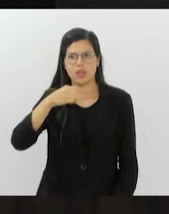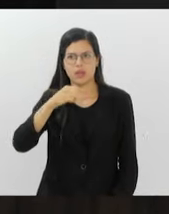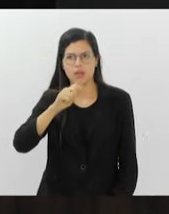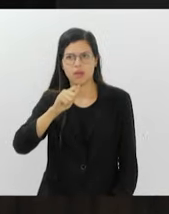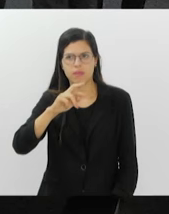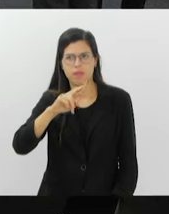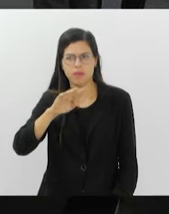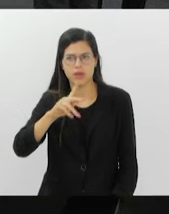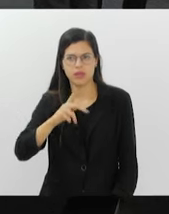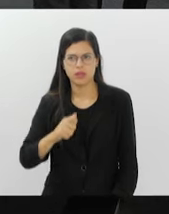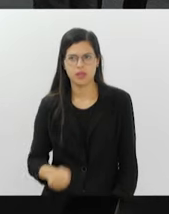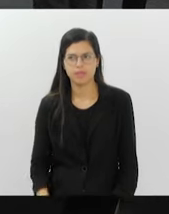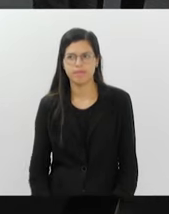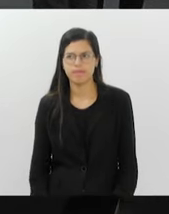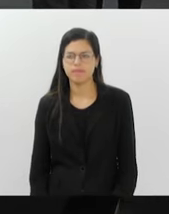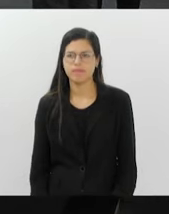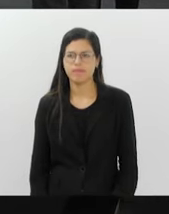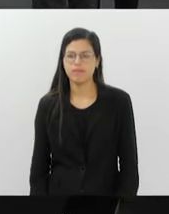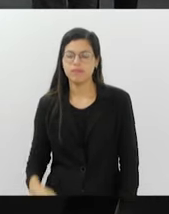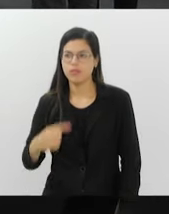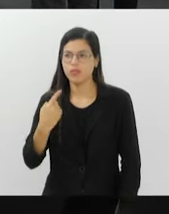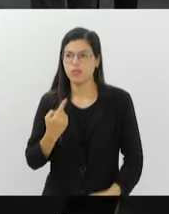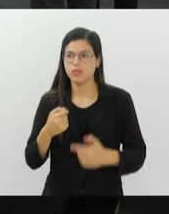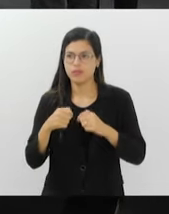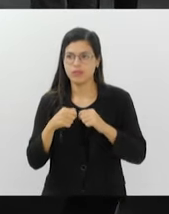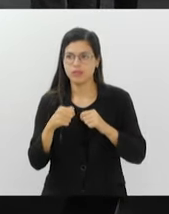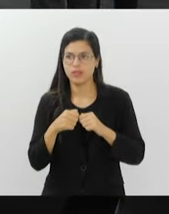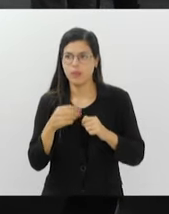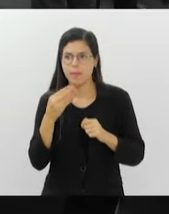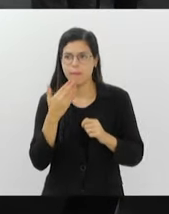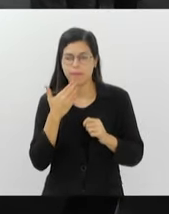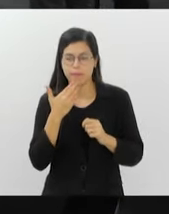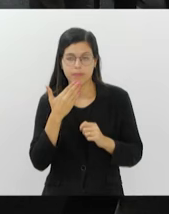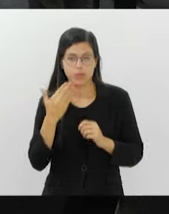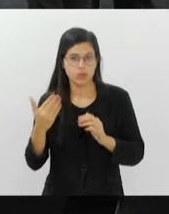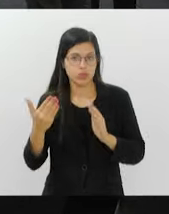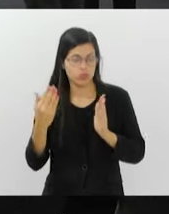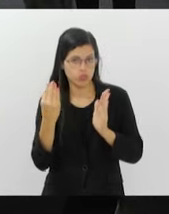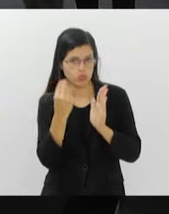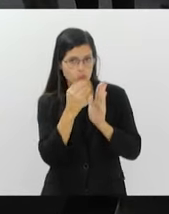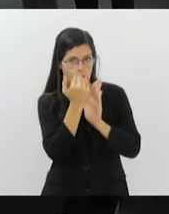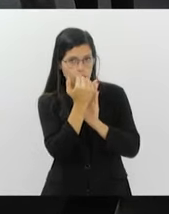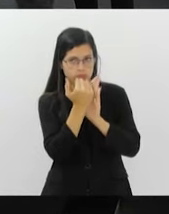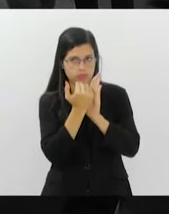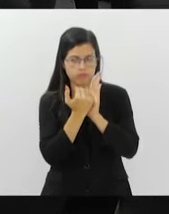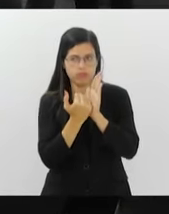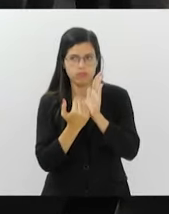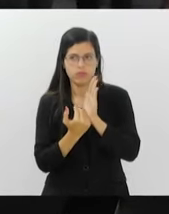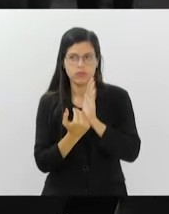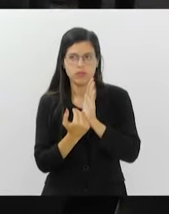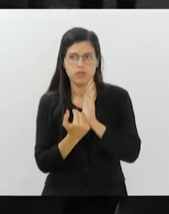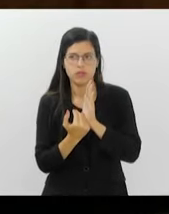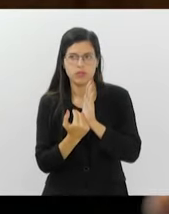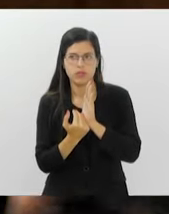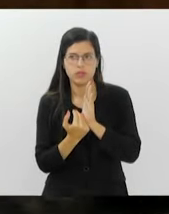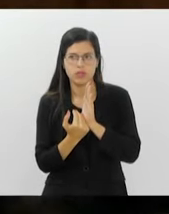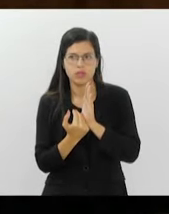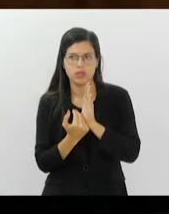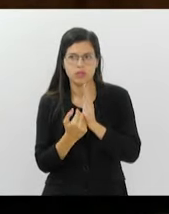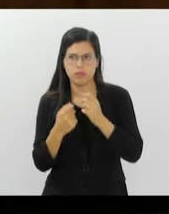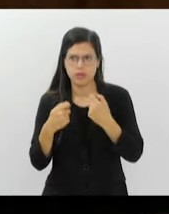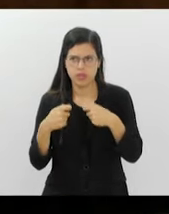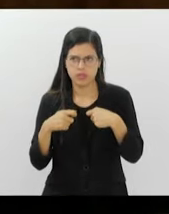deputada nós fizemos aí a requerimento de inclusão na ordem do dia já protocolamos vossa excelência tem que